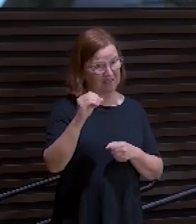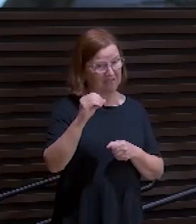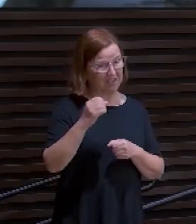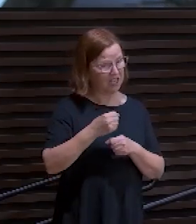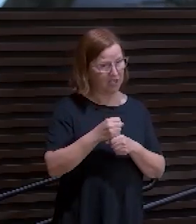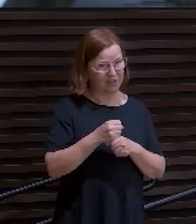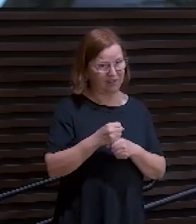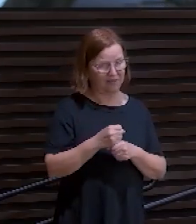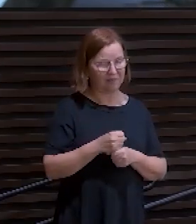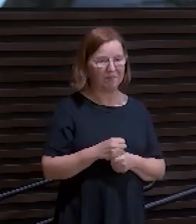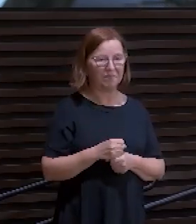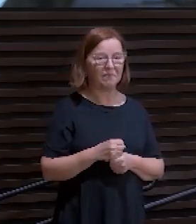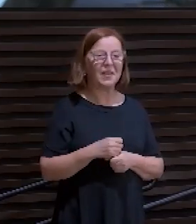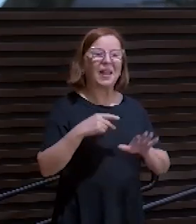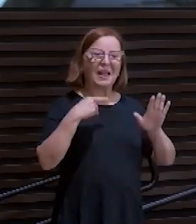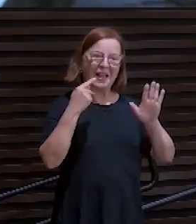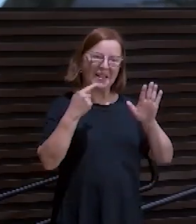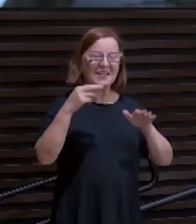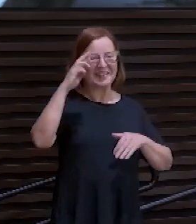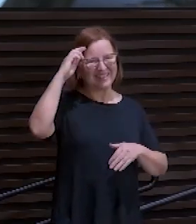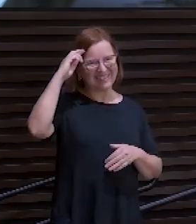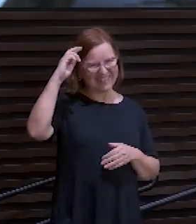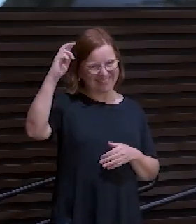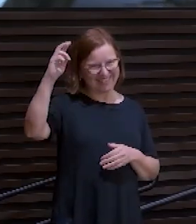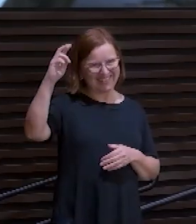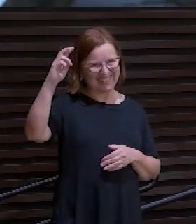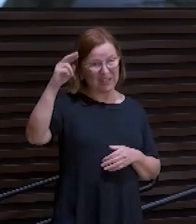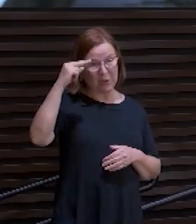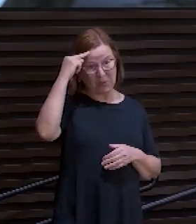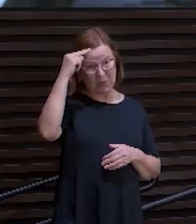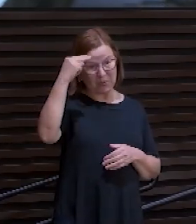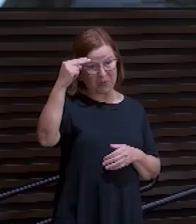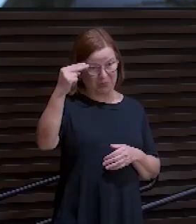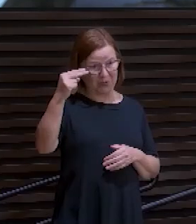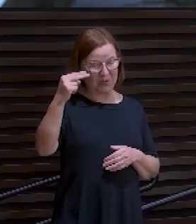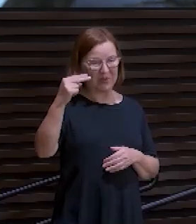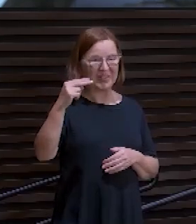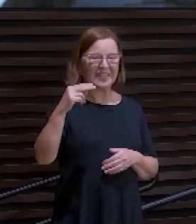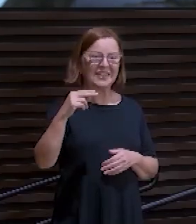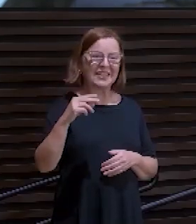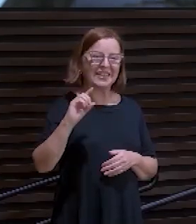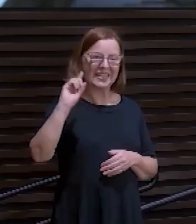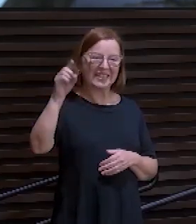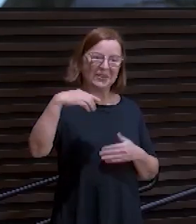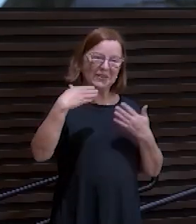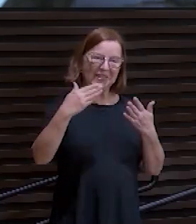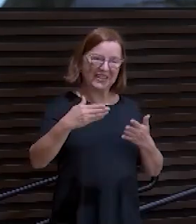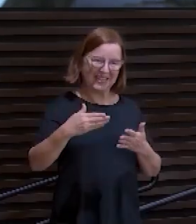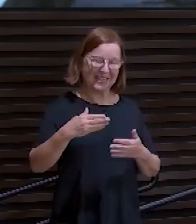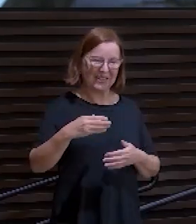As promessas do Senhor, os sonhos que Deus deu ao seu povo, se cumprirão.